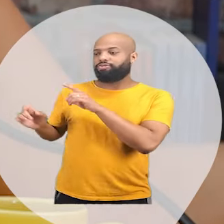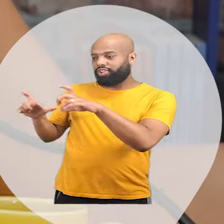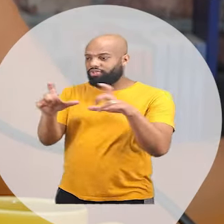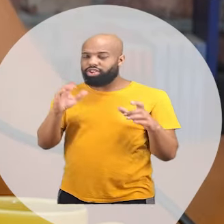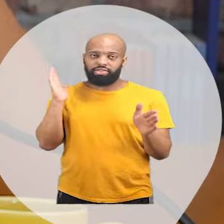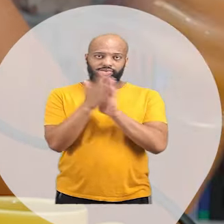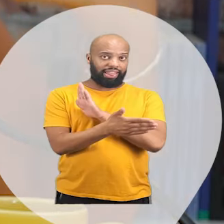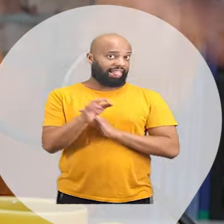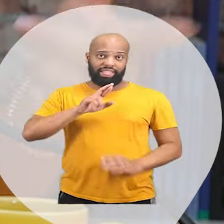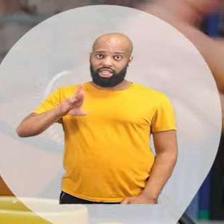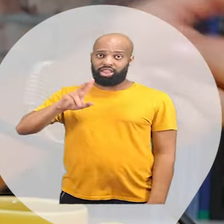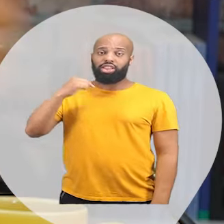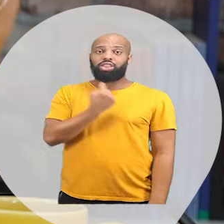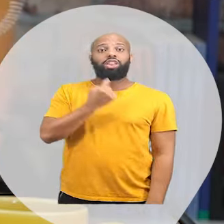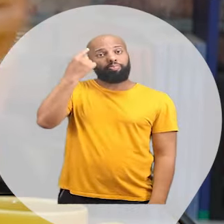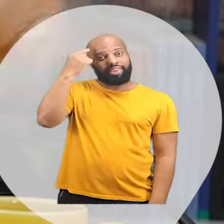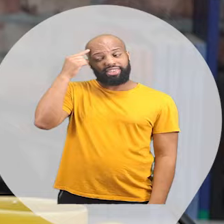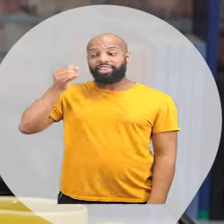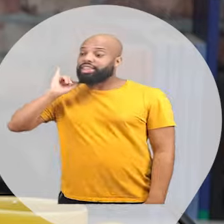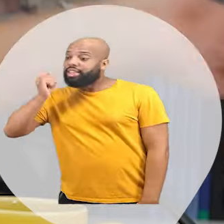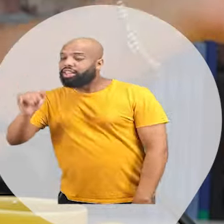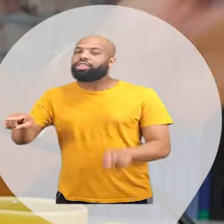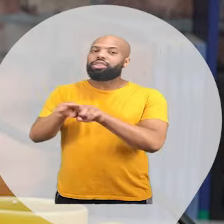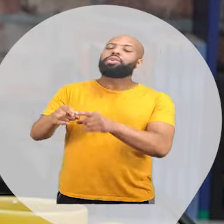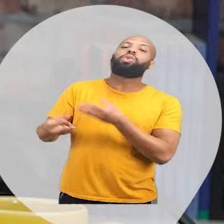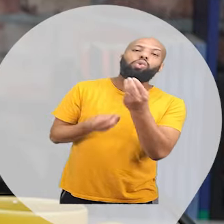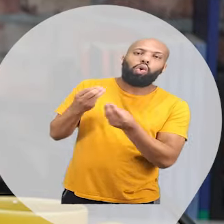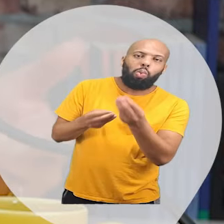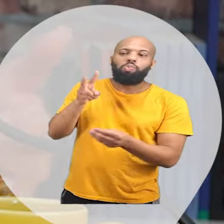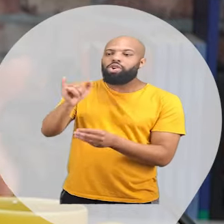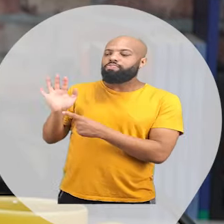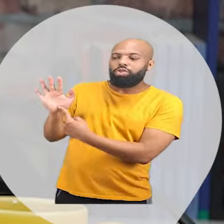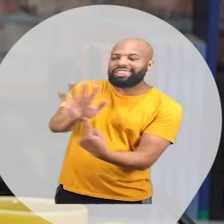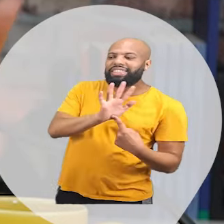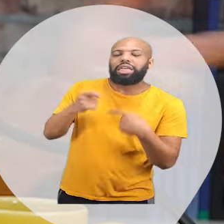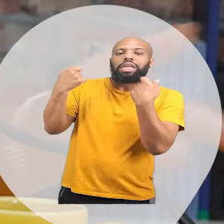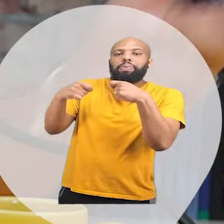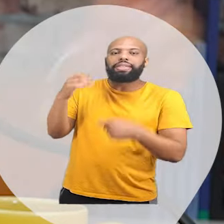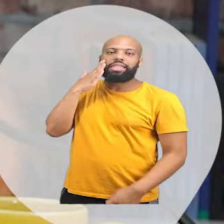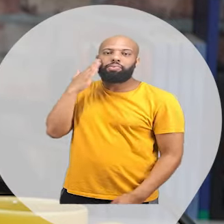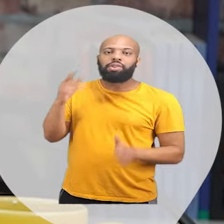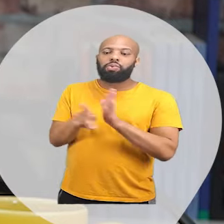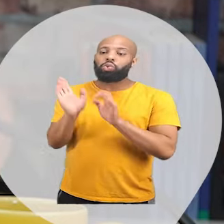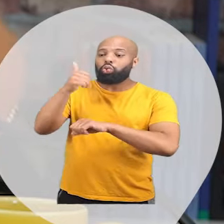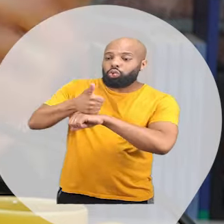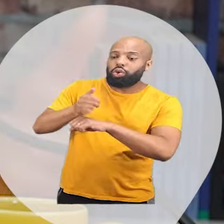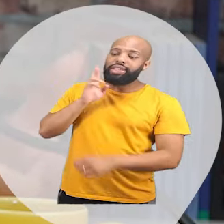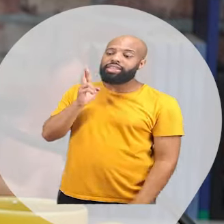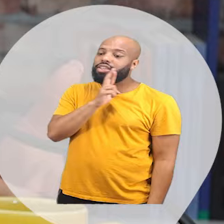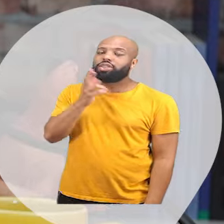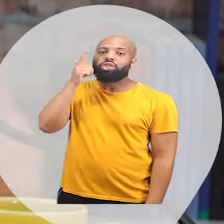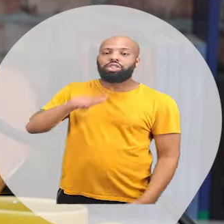tira umas fotinha e vai embora não a gente tá pensando toda narrativa na entrada no que que a gente precisa saber do dono do restaurante